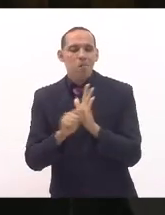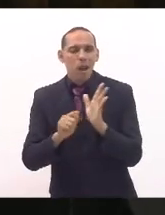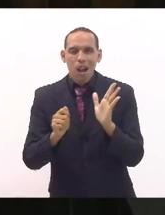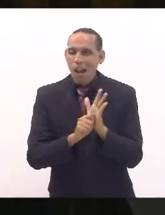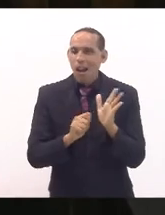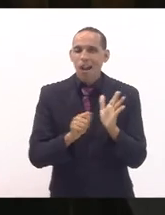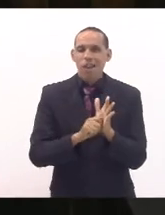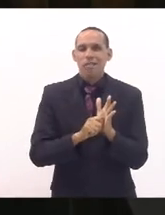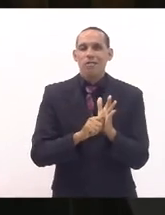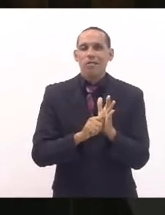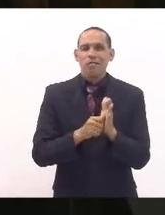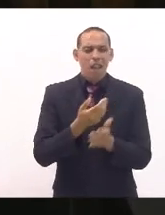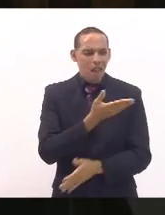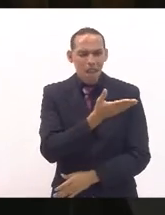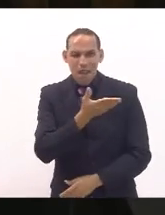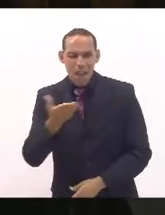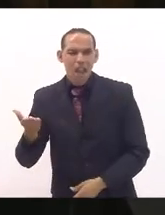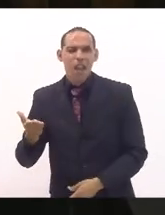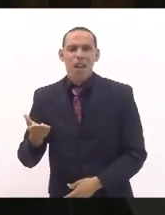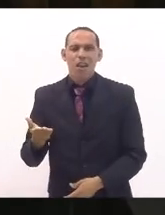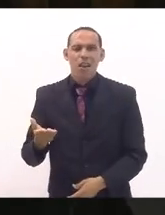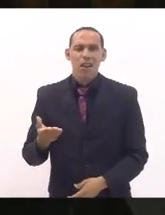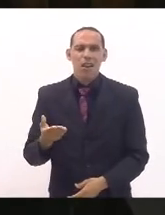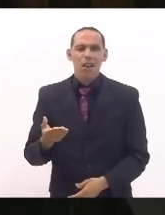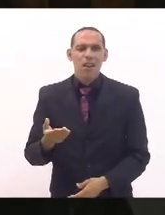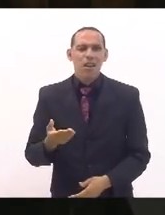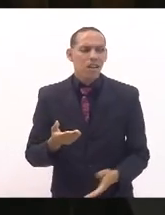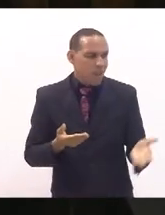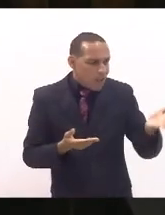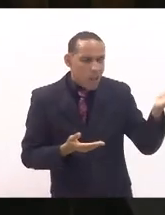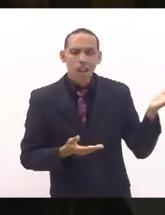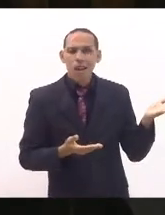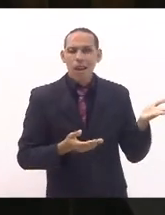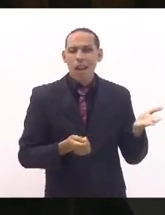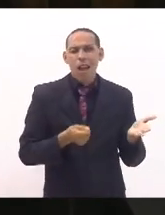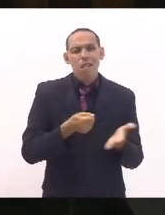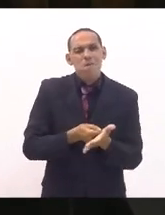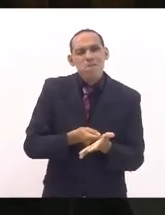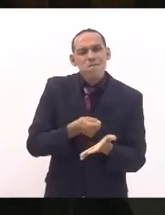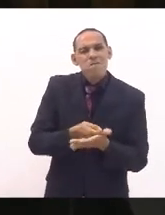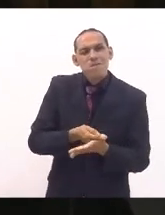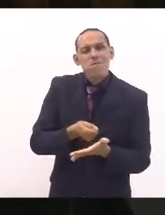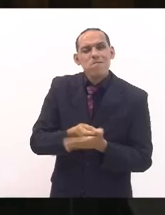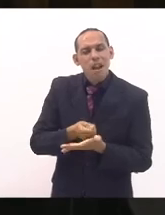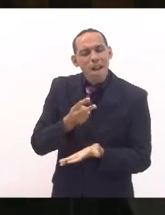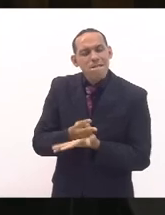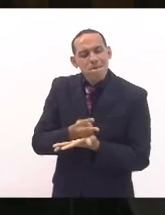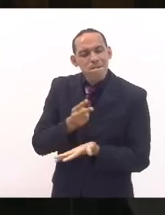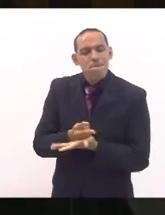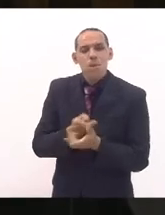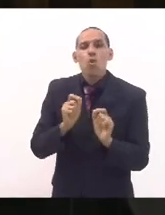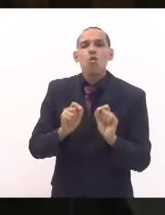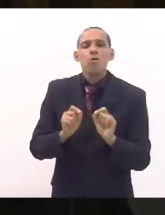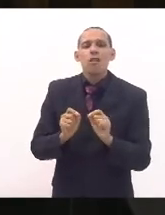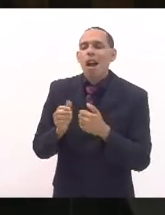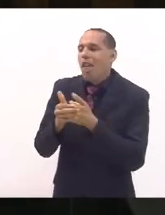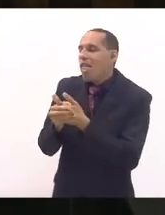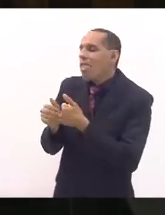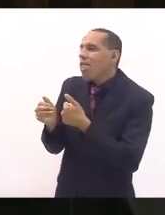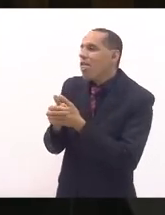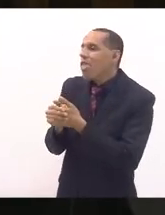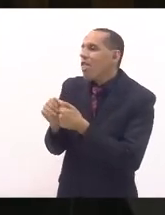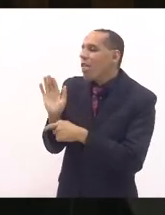esses calhordas insistem em agradar, insistem em